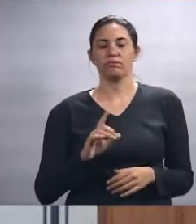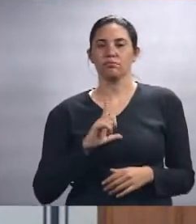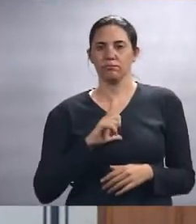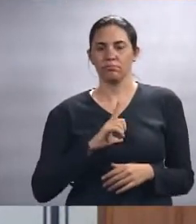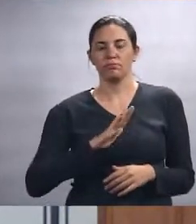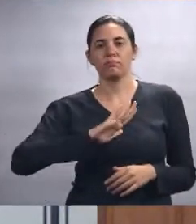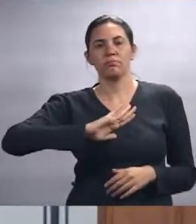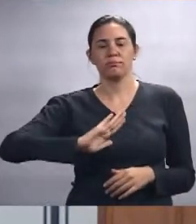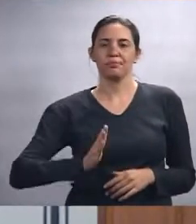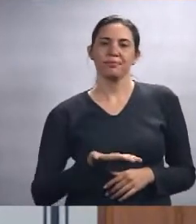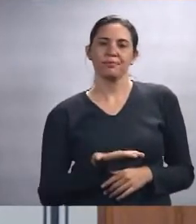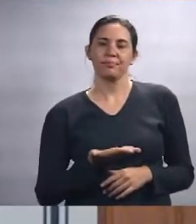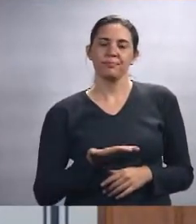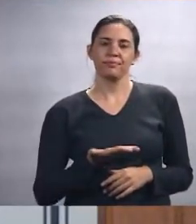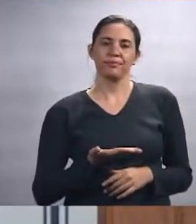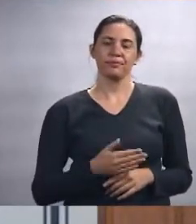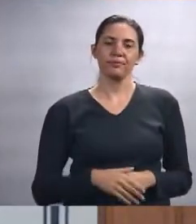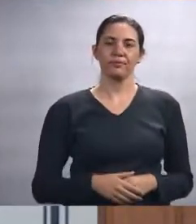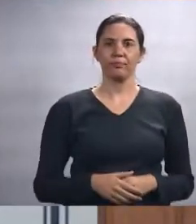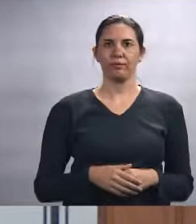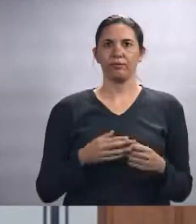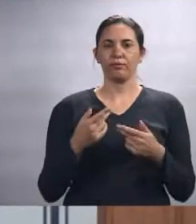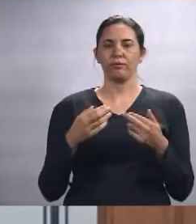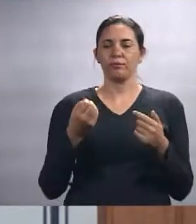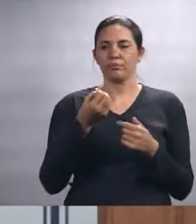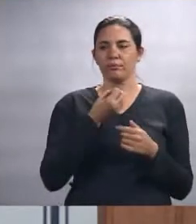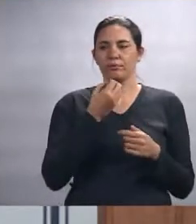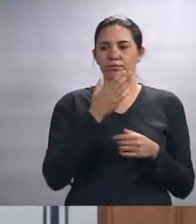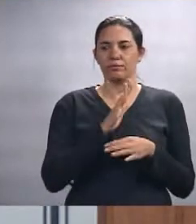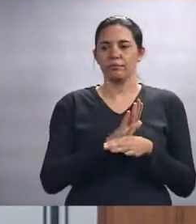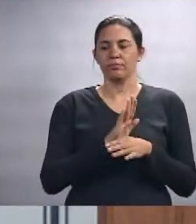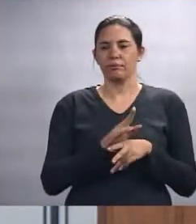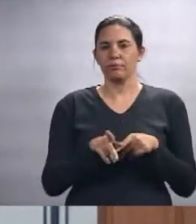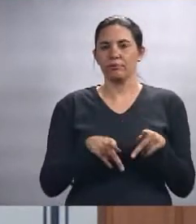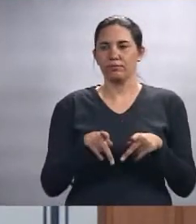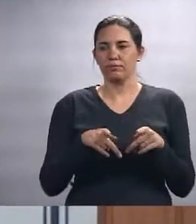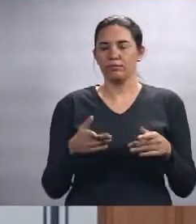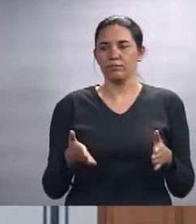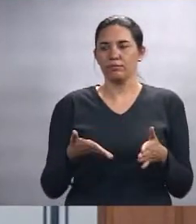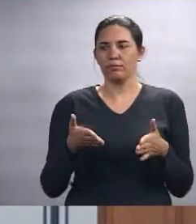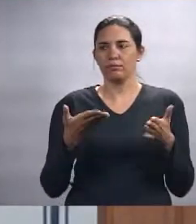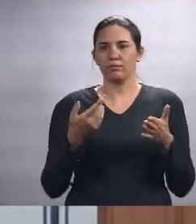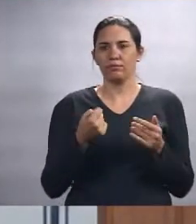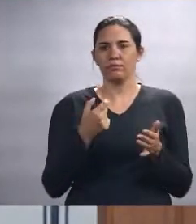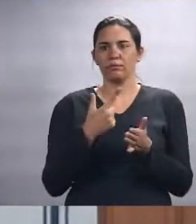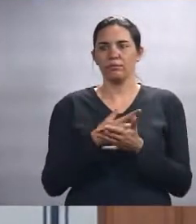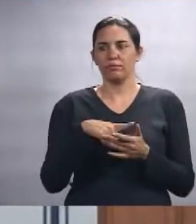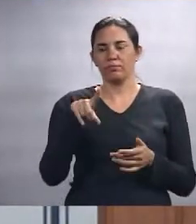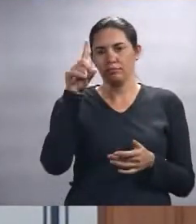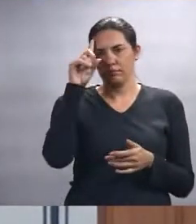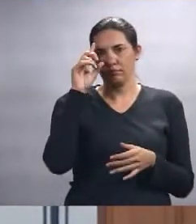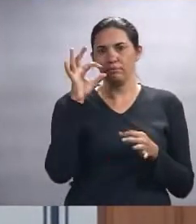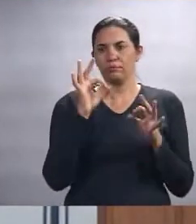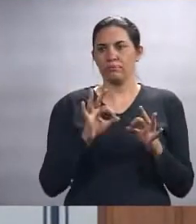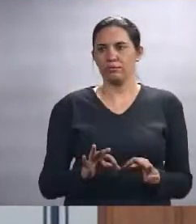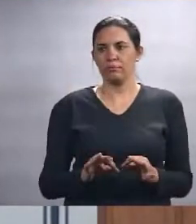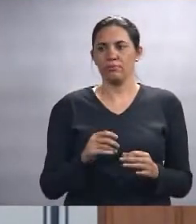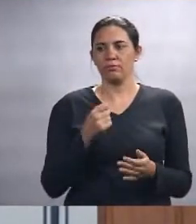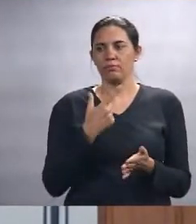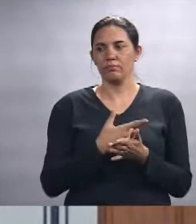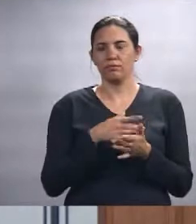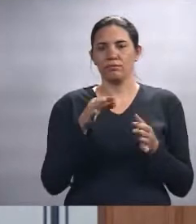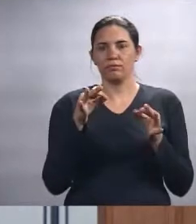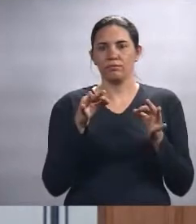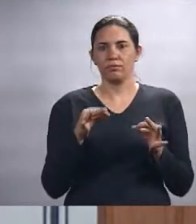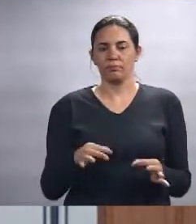trazem benefícios para a cidade, benefícios para a população e incentiva o pagamento em dia, o pagamento correto dos